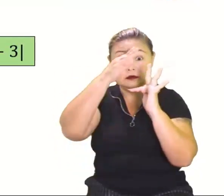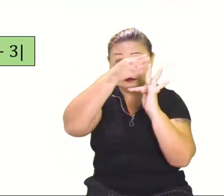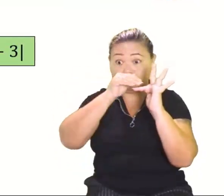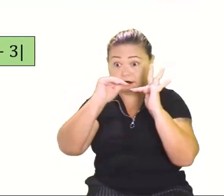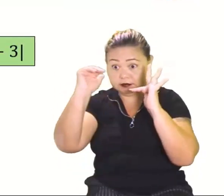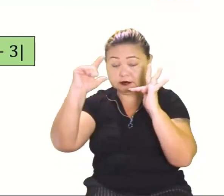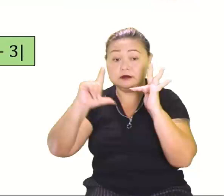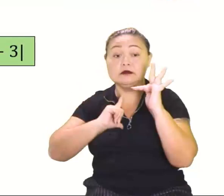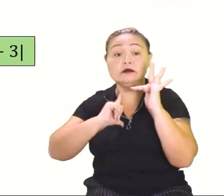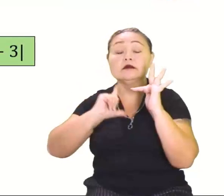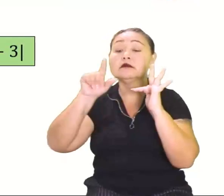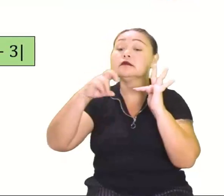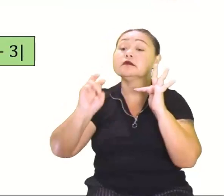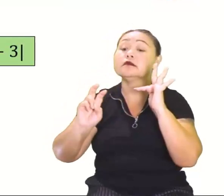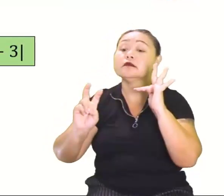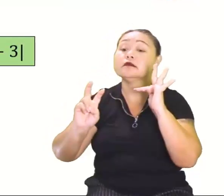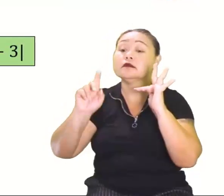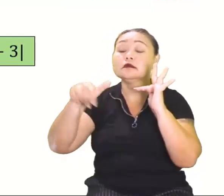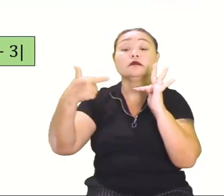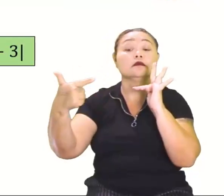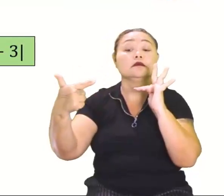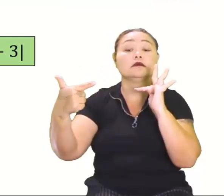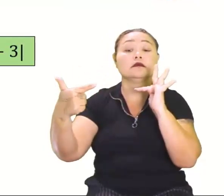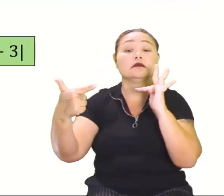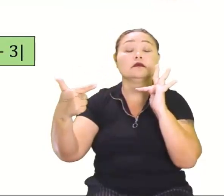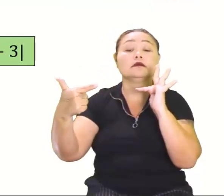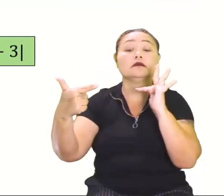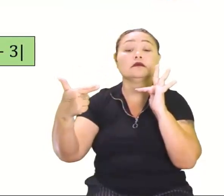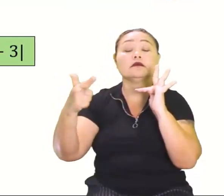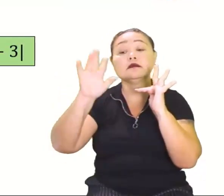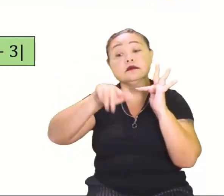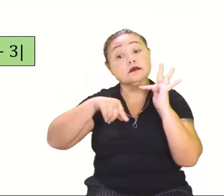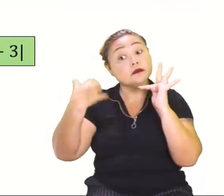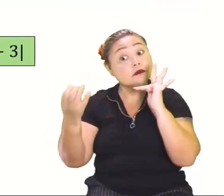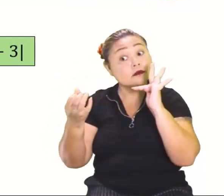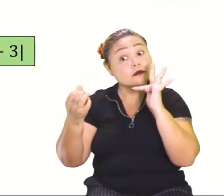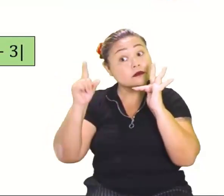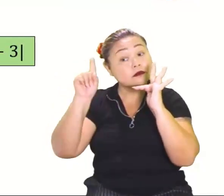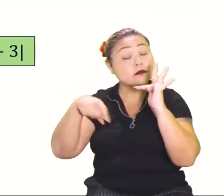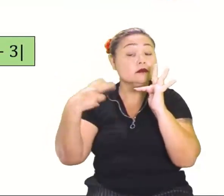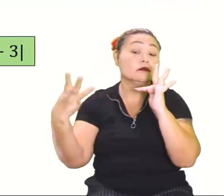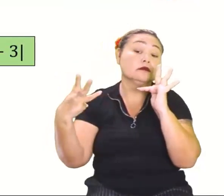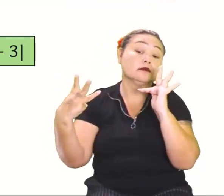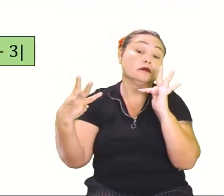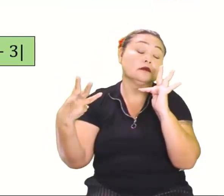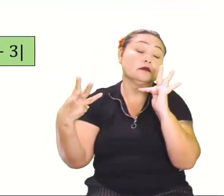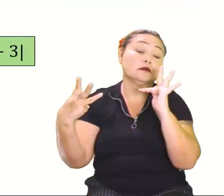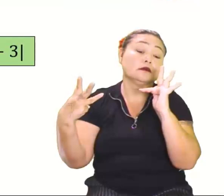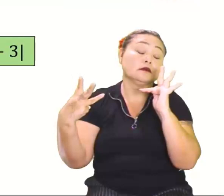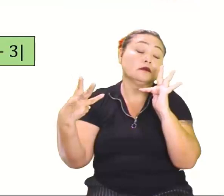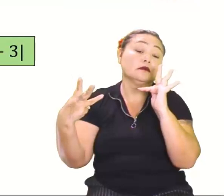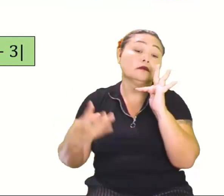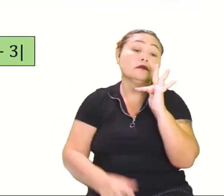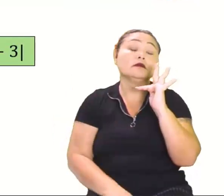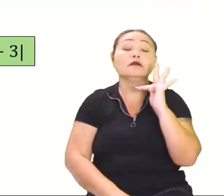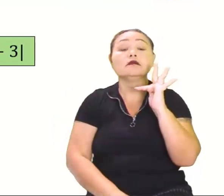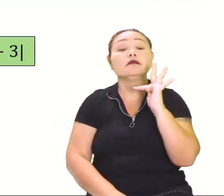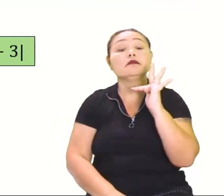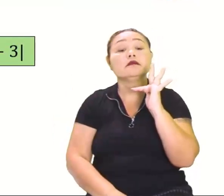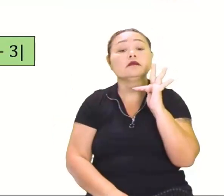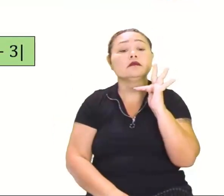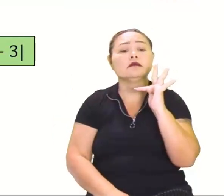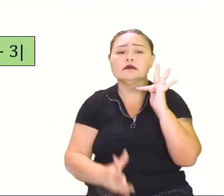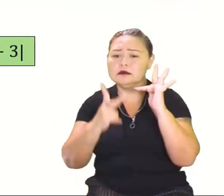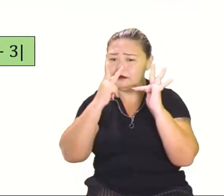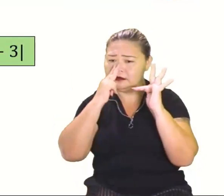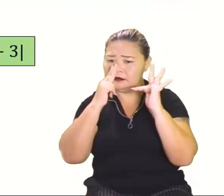a rebater. Quando x é 5, vai dar 2. 2. Quando x é 6, vai dar 3. Vai dar 3.